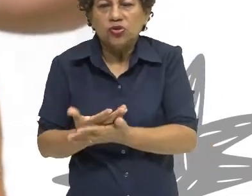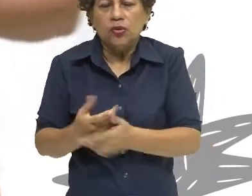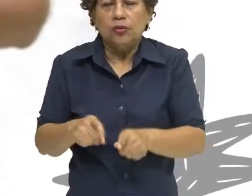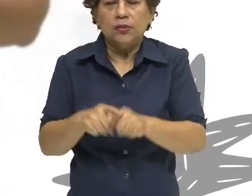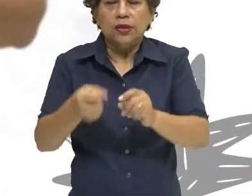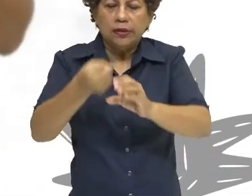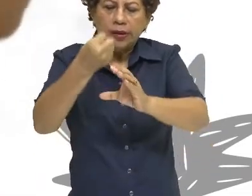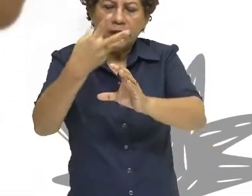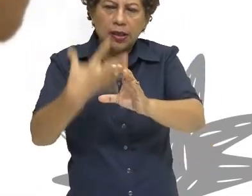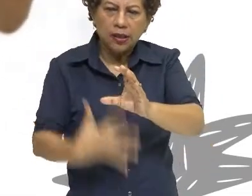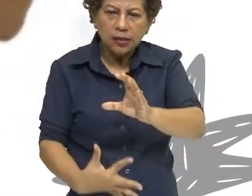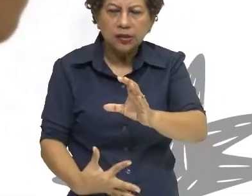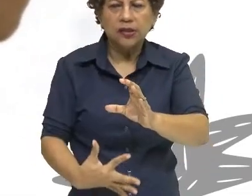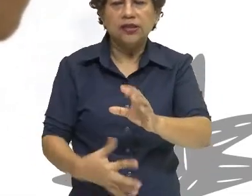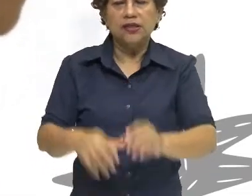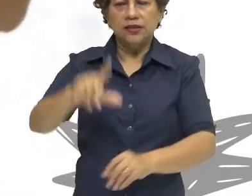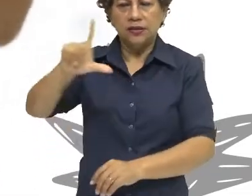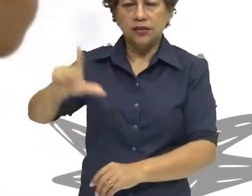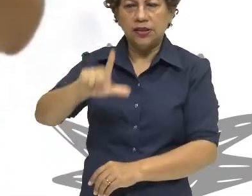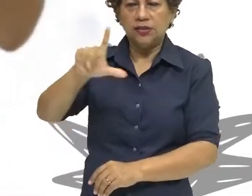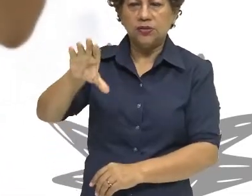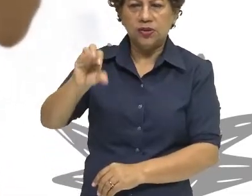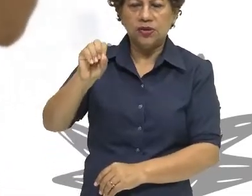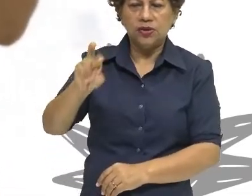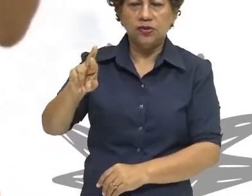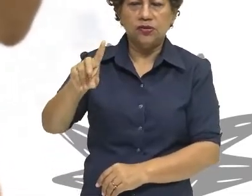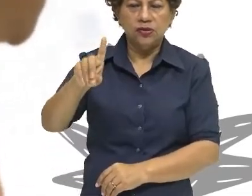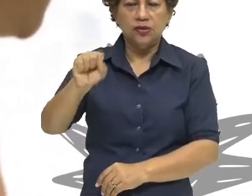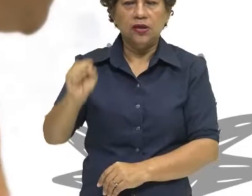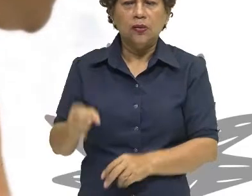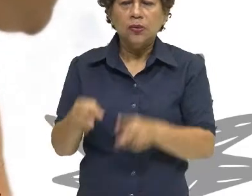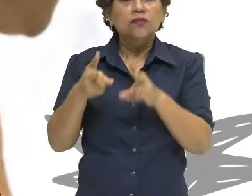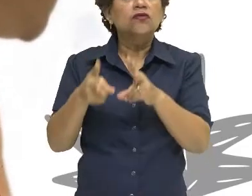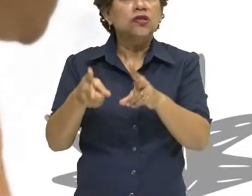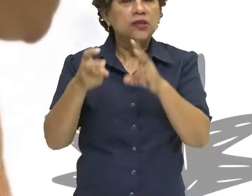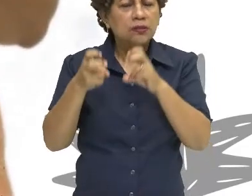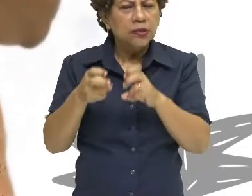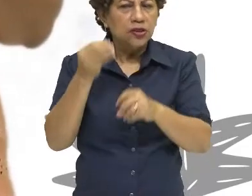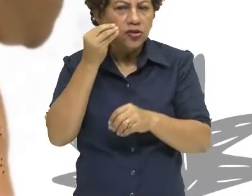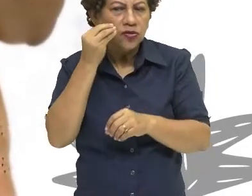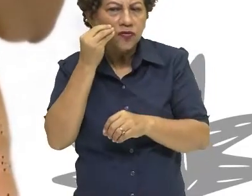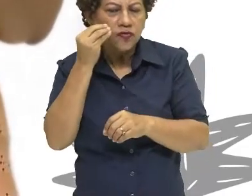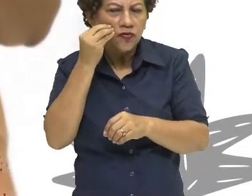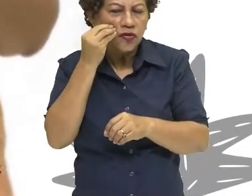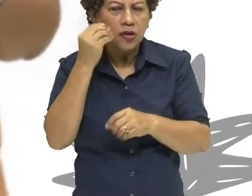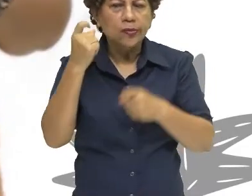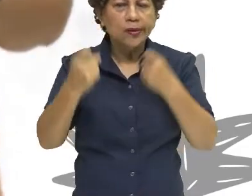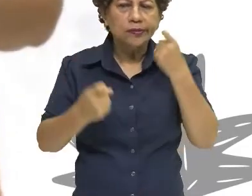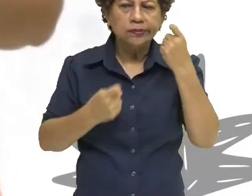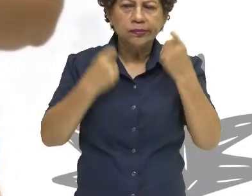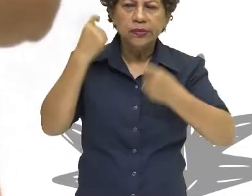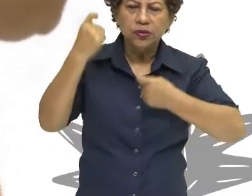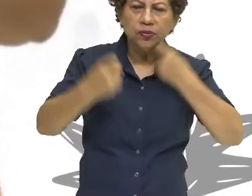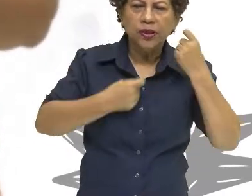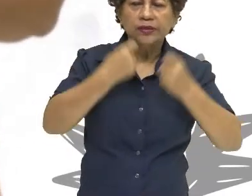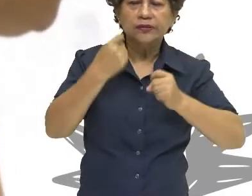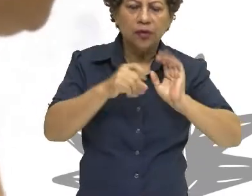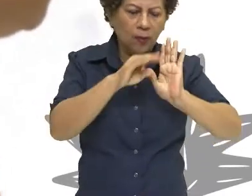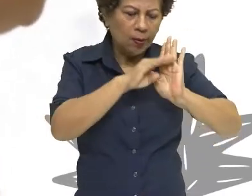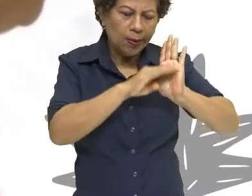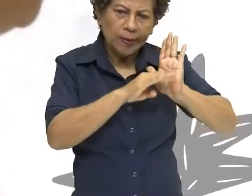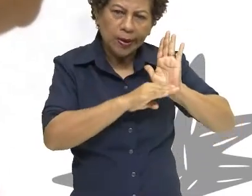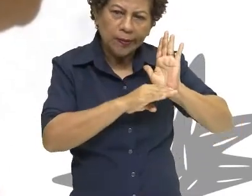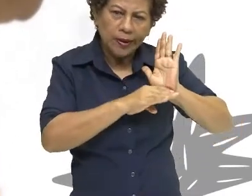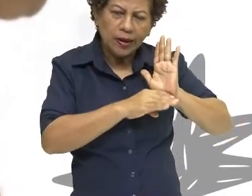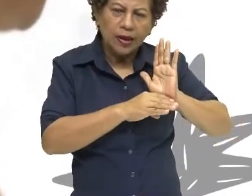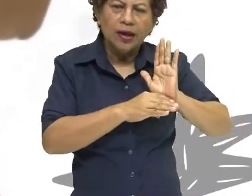característica de ser de cordel está presente ali. Se nós formos observar, por exemplo, a gente vê uma preocupação com a musicalidade, com o